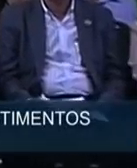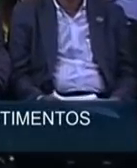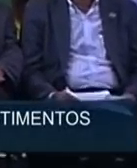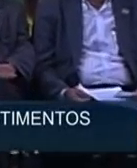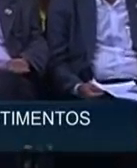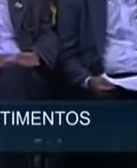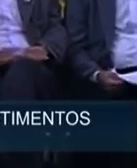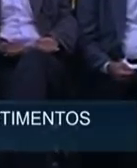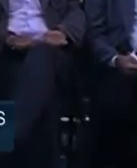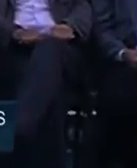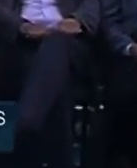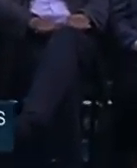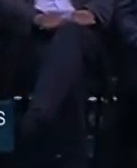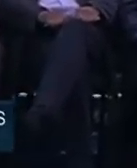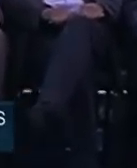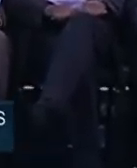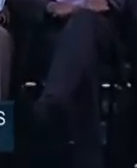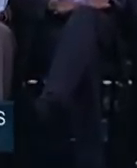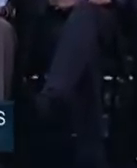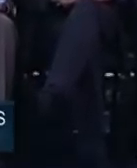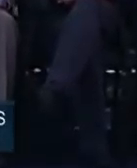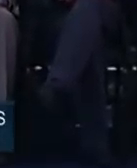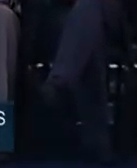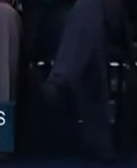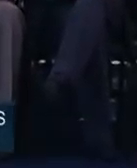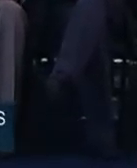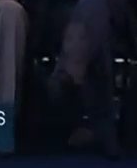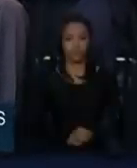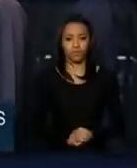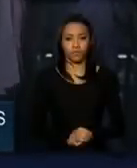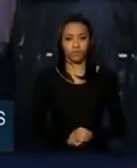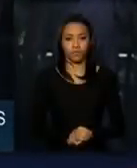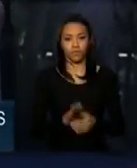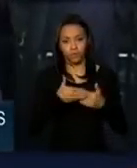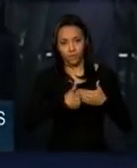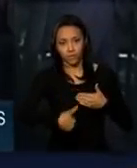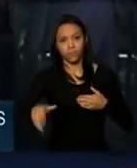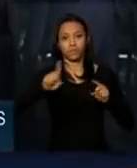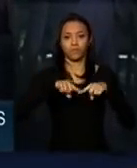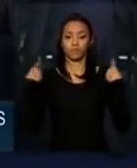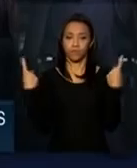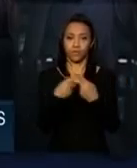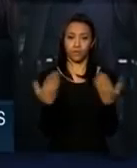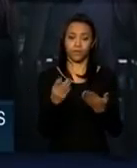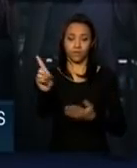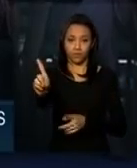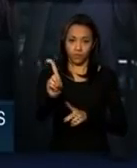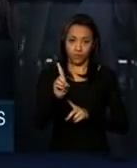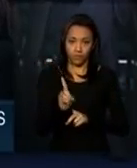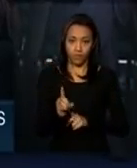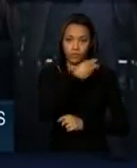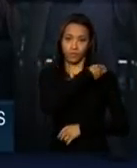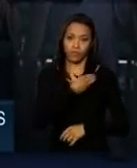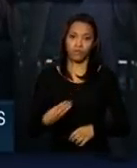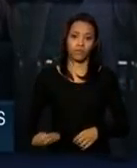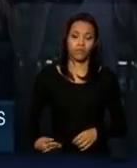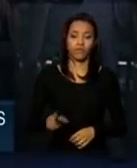Dando prosseguimento a esta cerimônia, ouviremos o excelentíssimo senhor ministro de Estado das Cidades, Aguinaldo